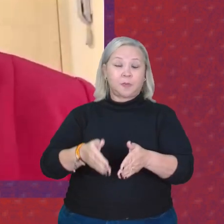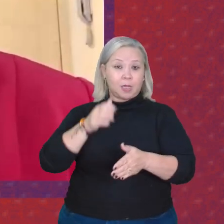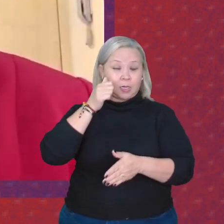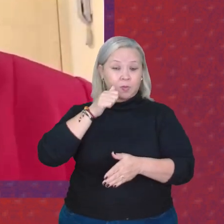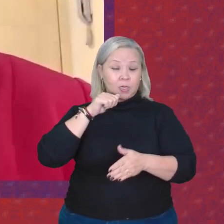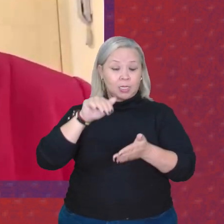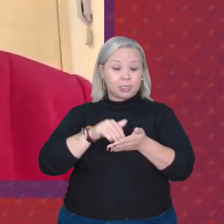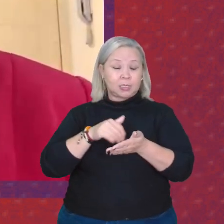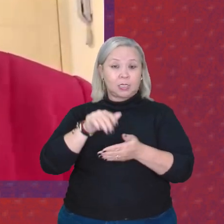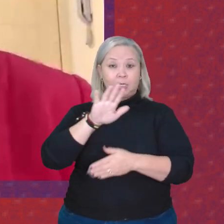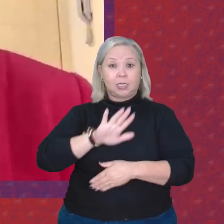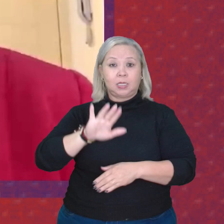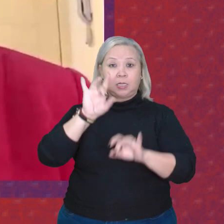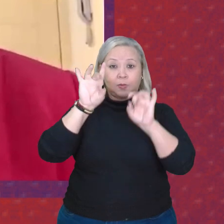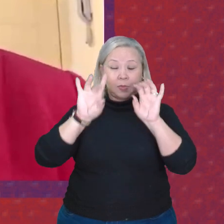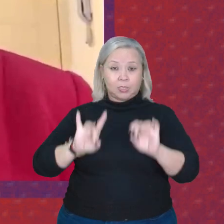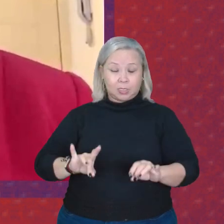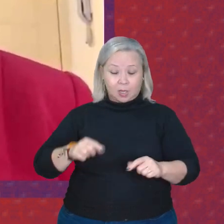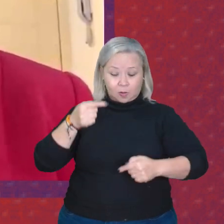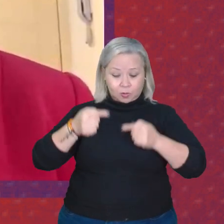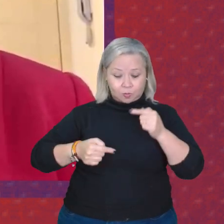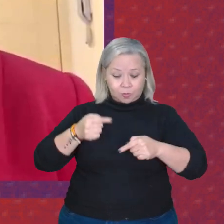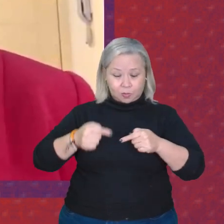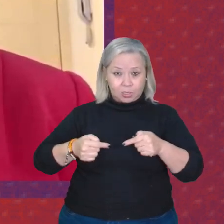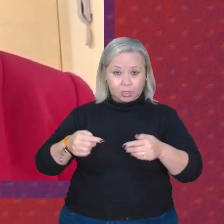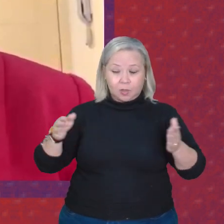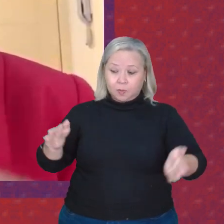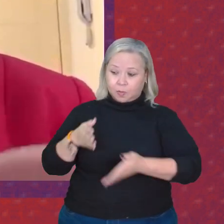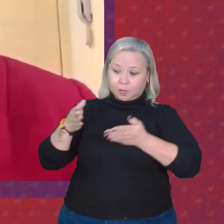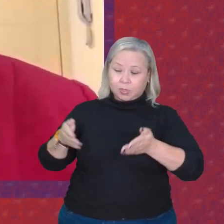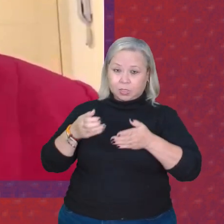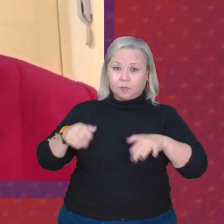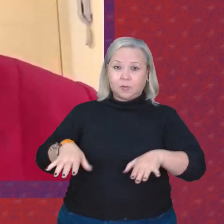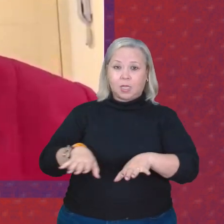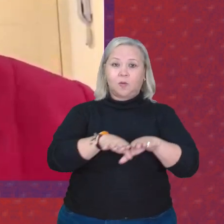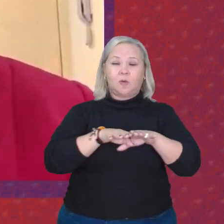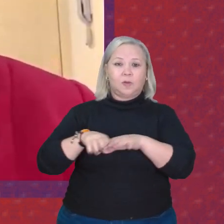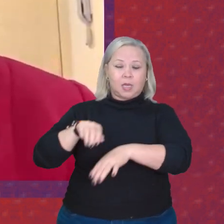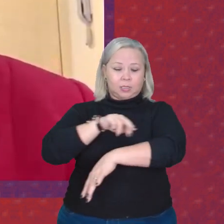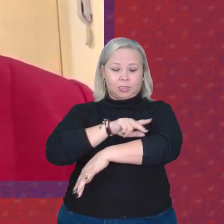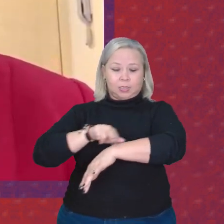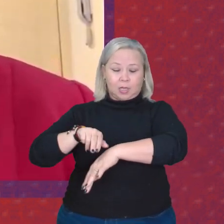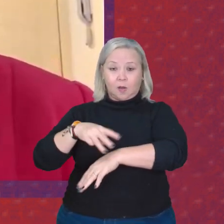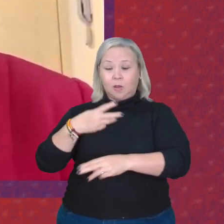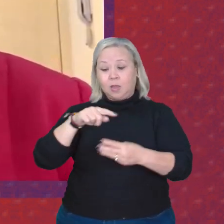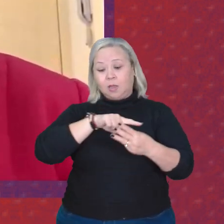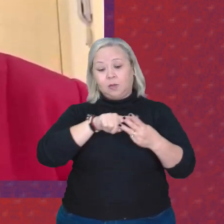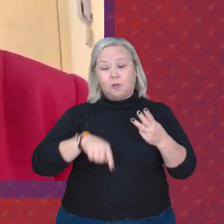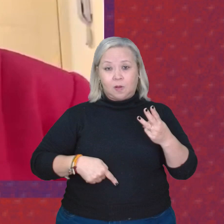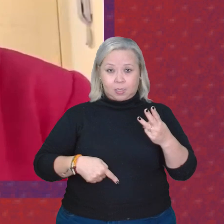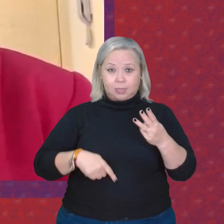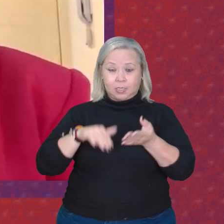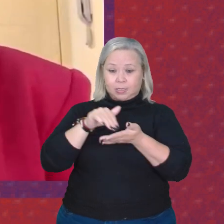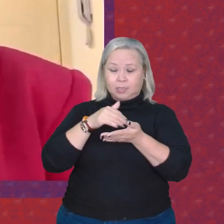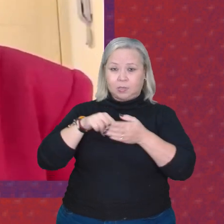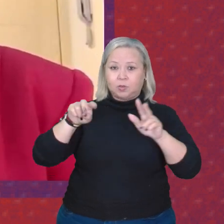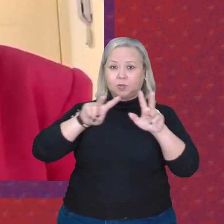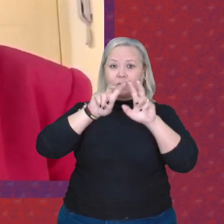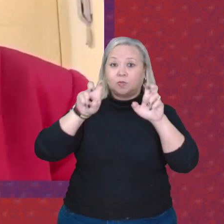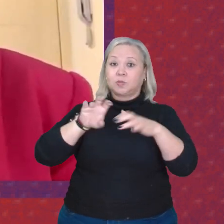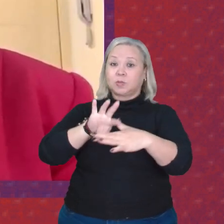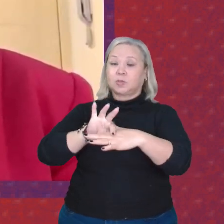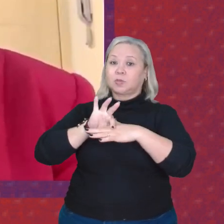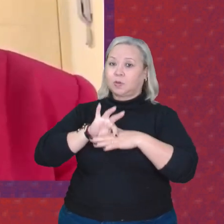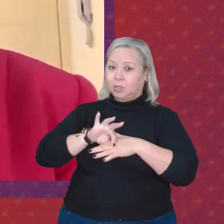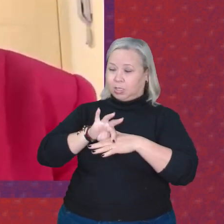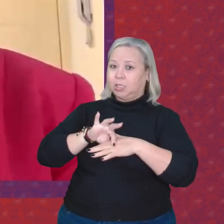Secretaria Especial de Políticas de Promoção da Igualdade Racial. Todas as 3 secretarias com seus titulares